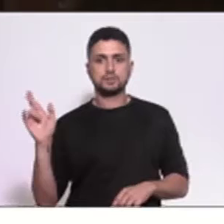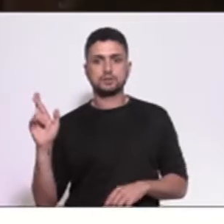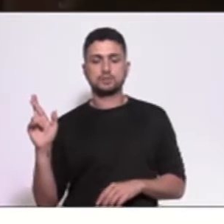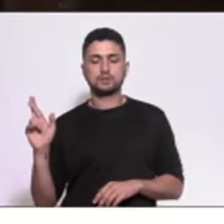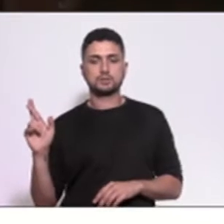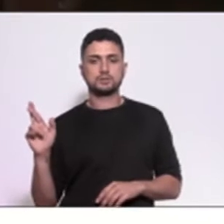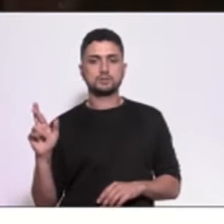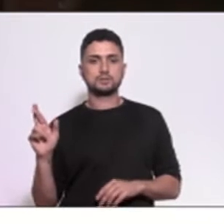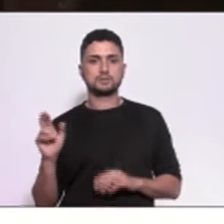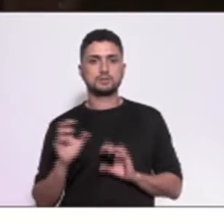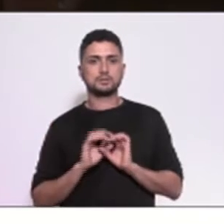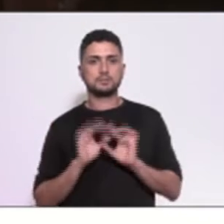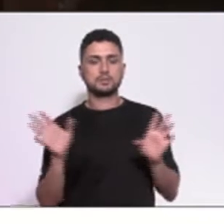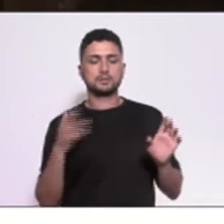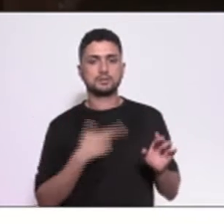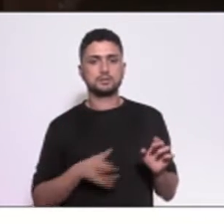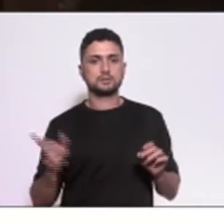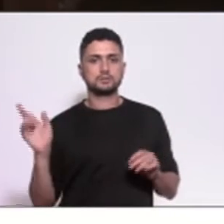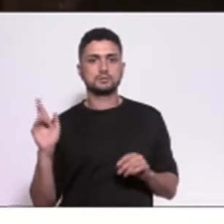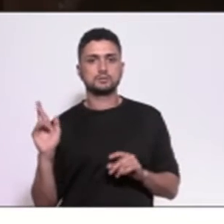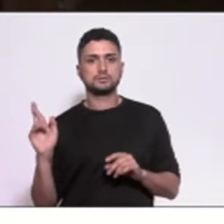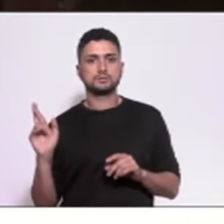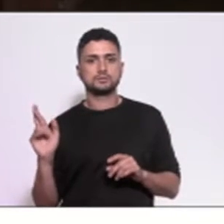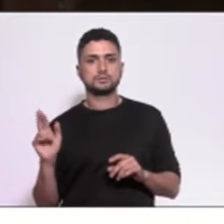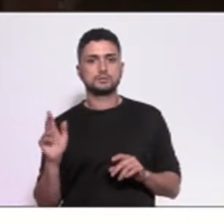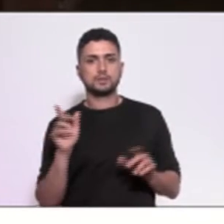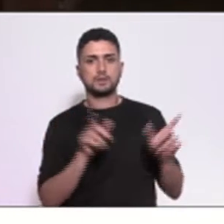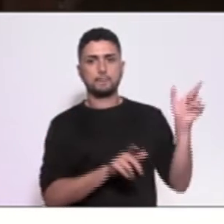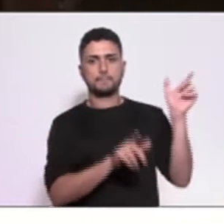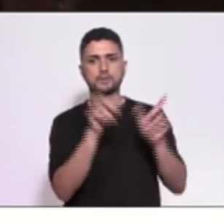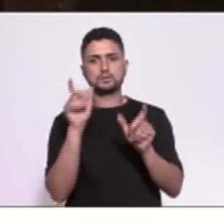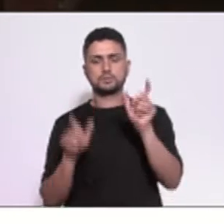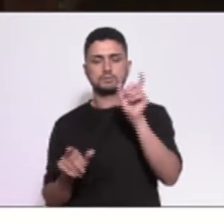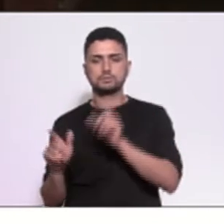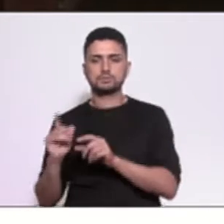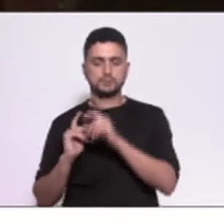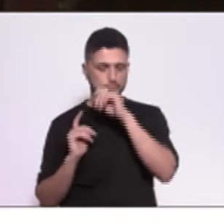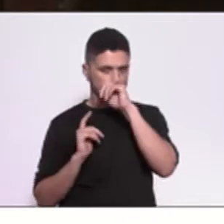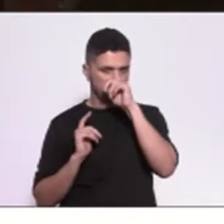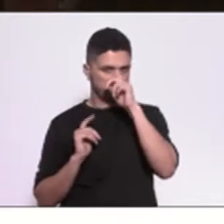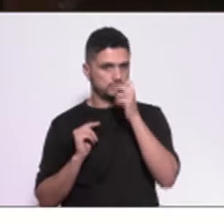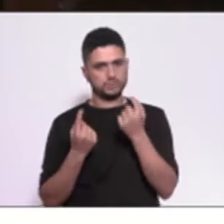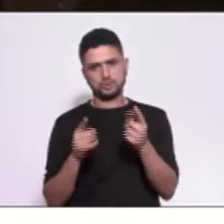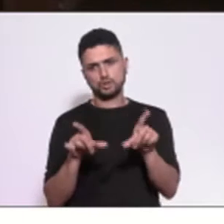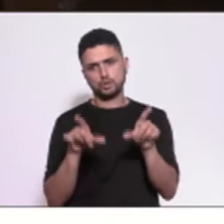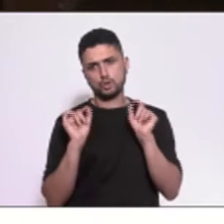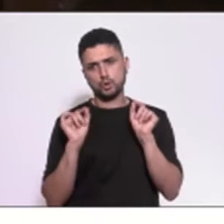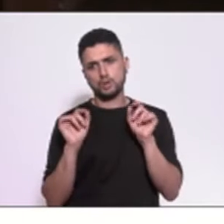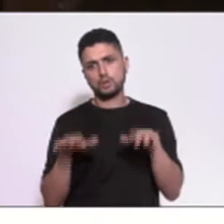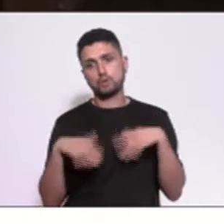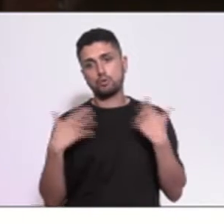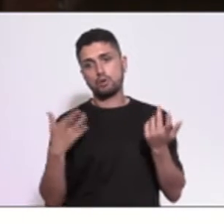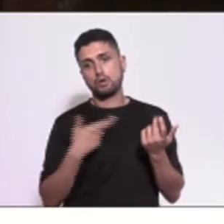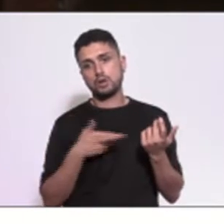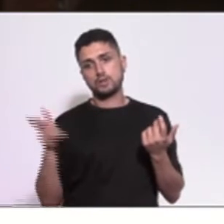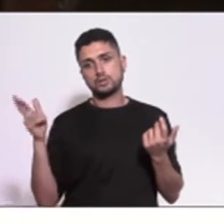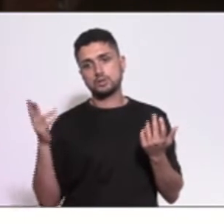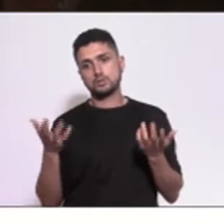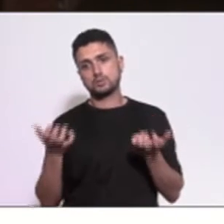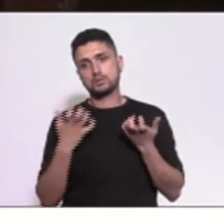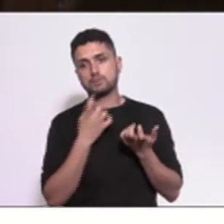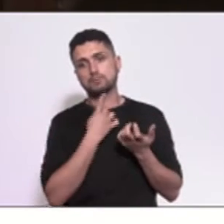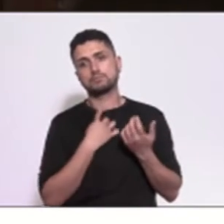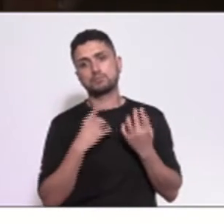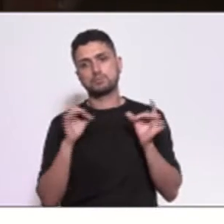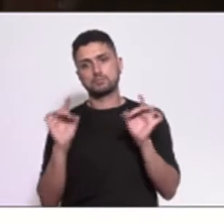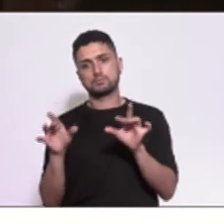liberdade religiosa e que as pessoas são facultadas a escolher em qual curso, em qual religião vão deixar seus